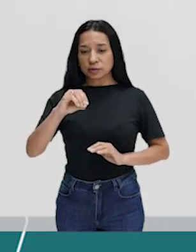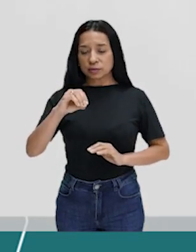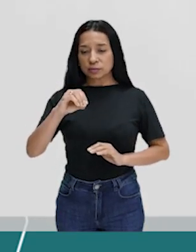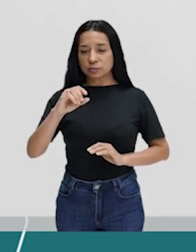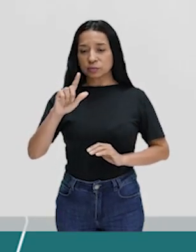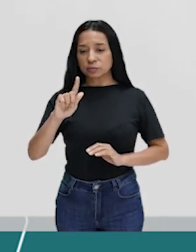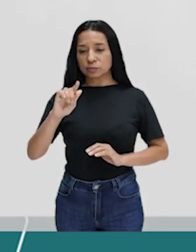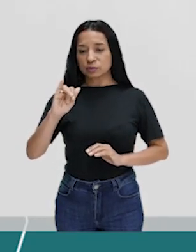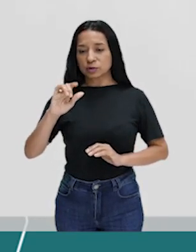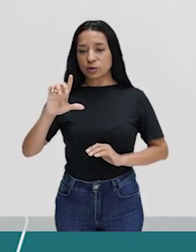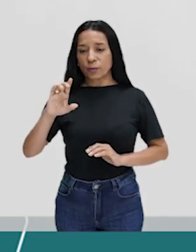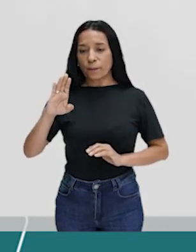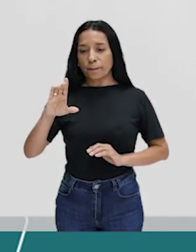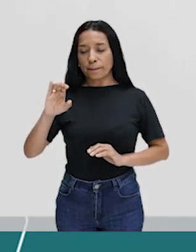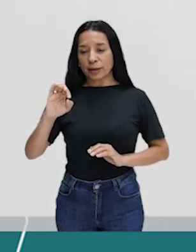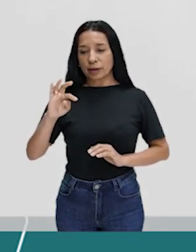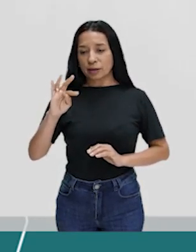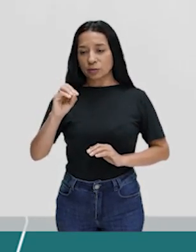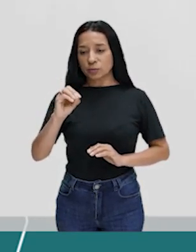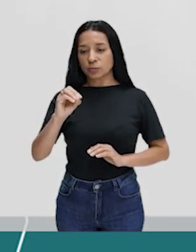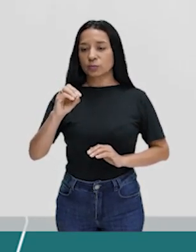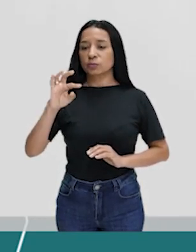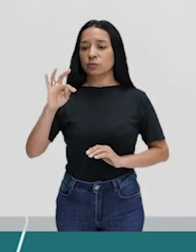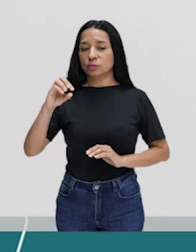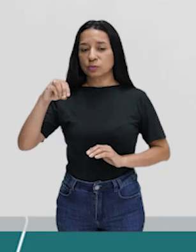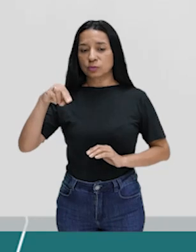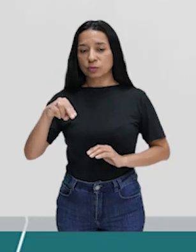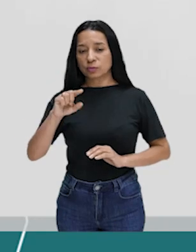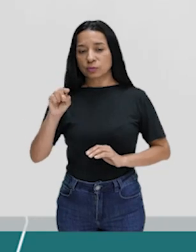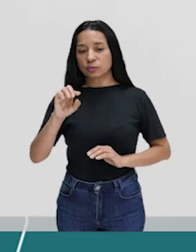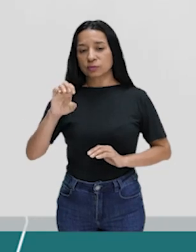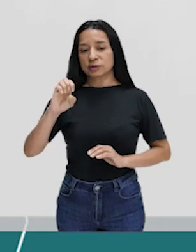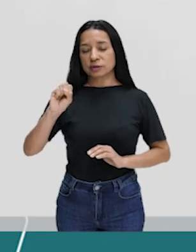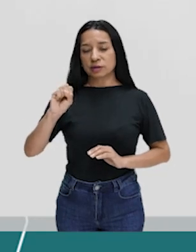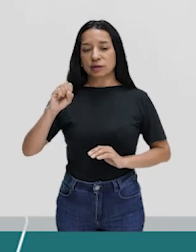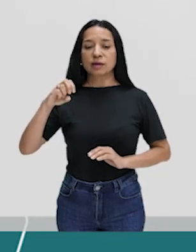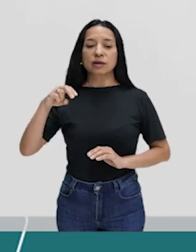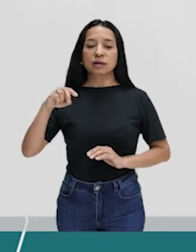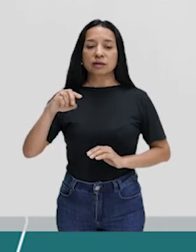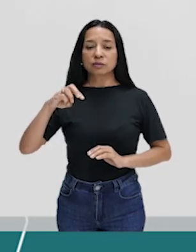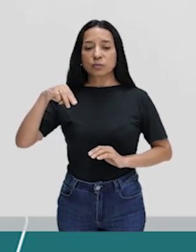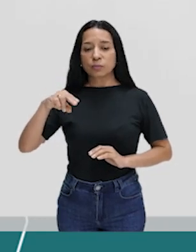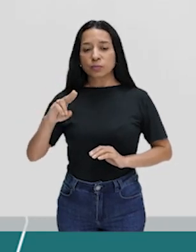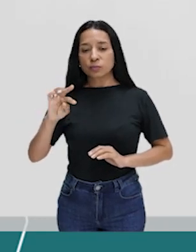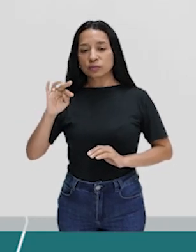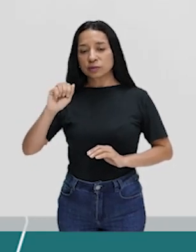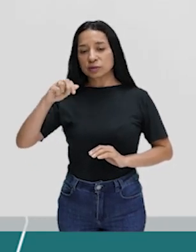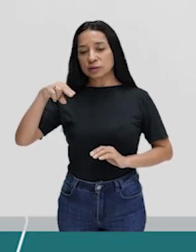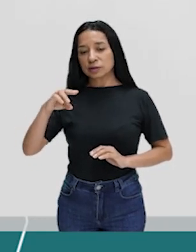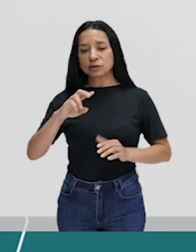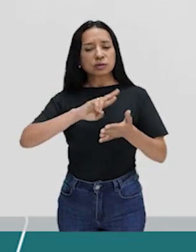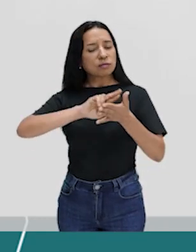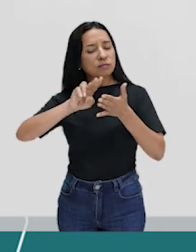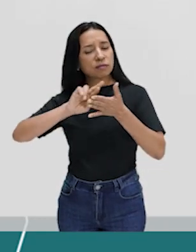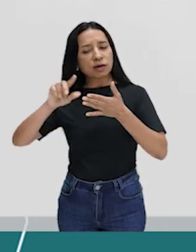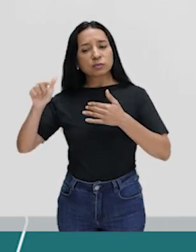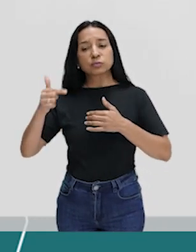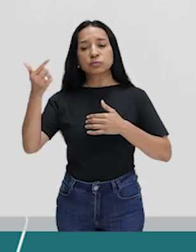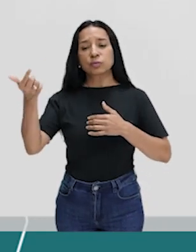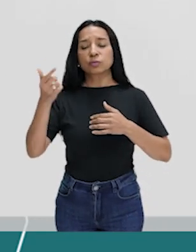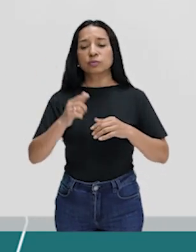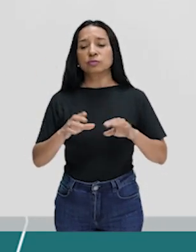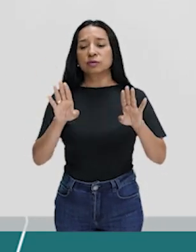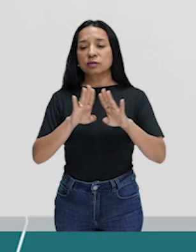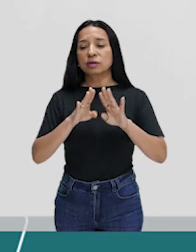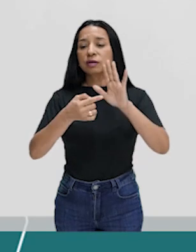Gil, Gal Costa, Tom Zé, Os Mutantes e vários outros, tá certo? Nós trouxemos destaques aqui, eu